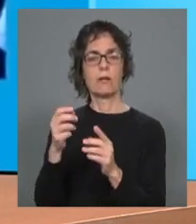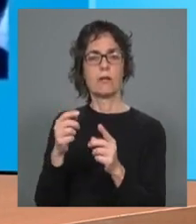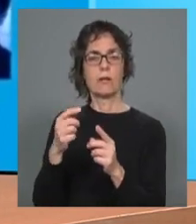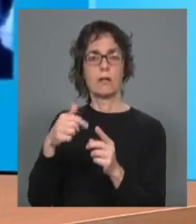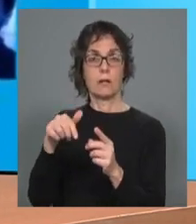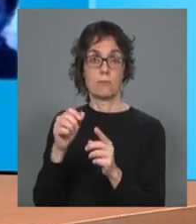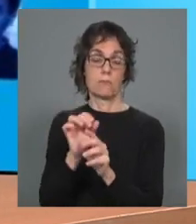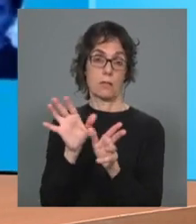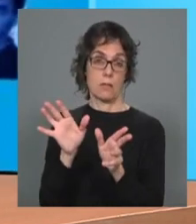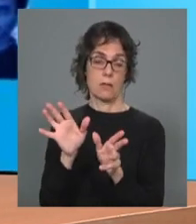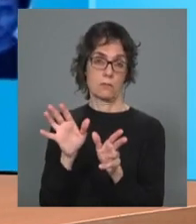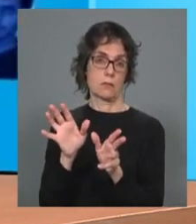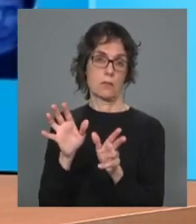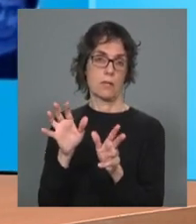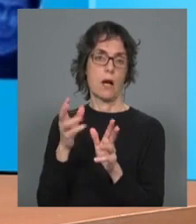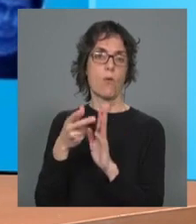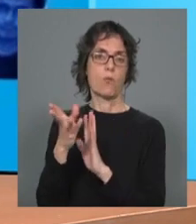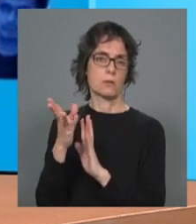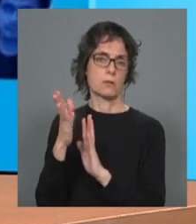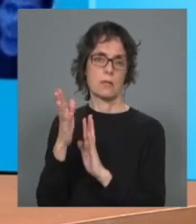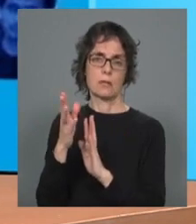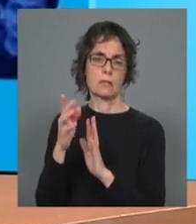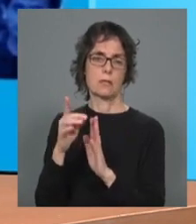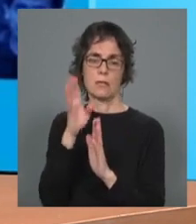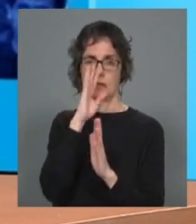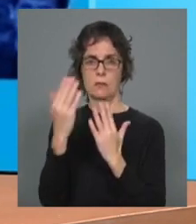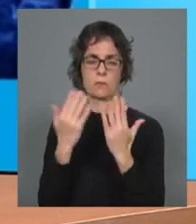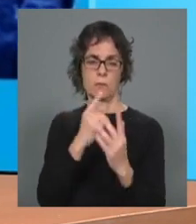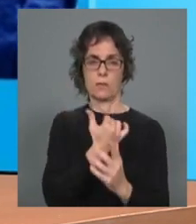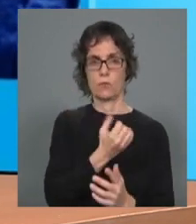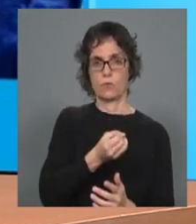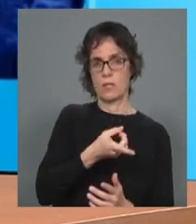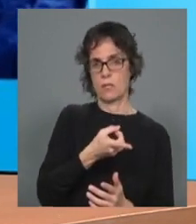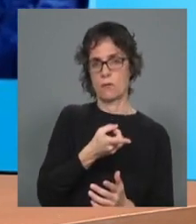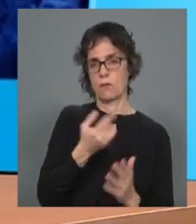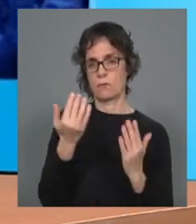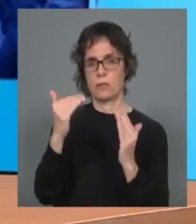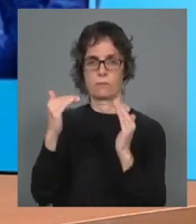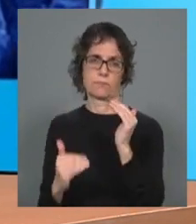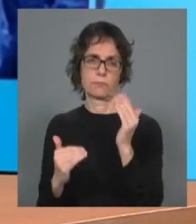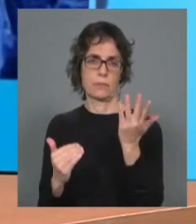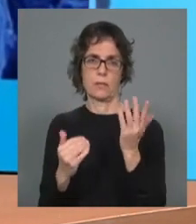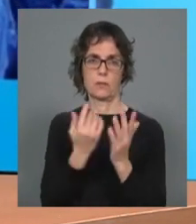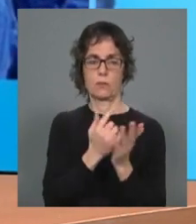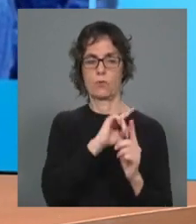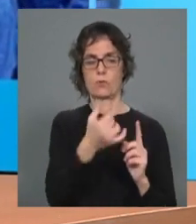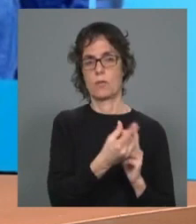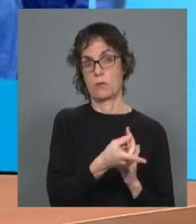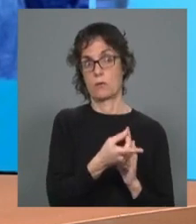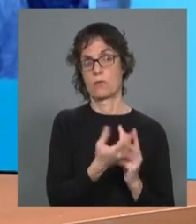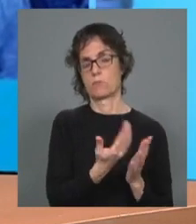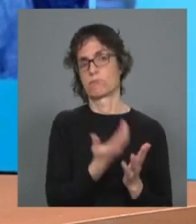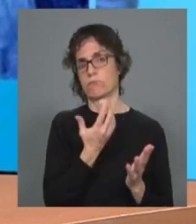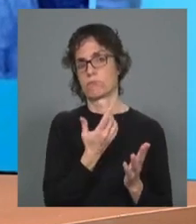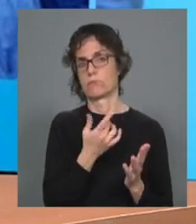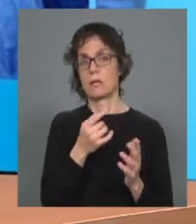forma nenhuma aos valores de 2019, que tinha sido um ano muito bom. Nós inaugurámos em 2014 e o número